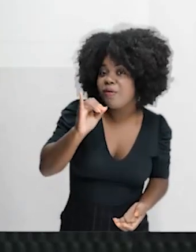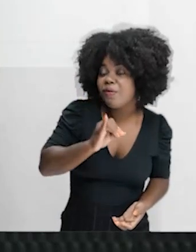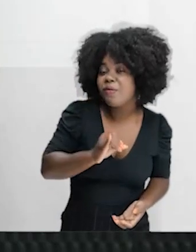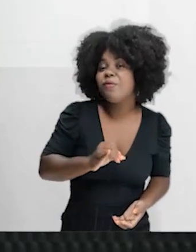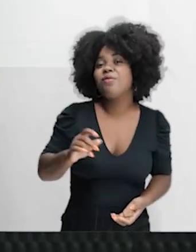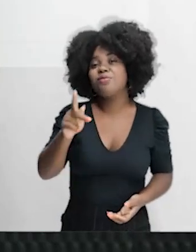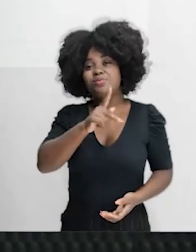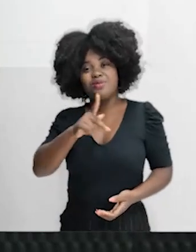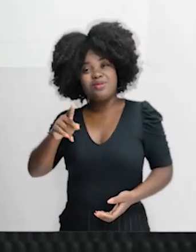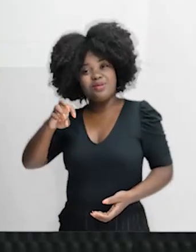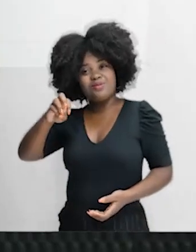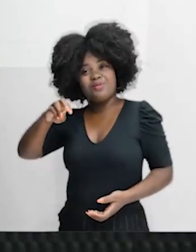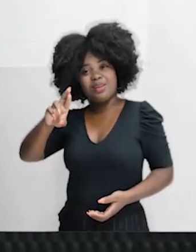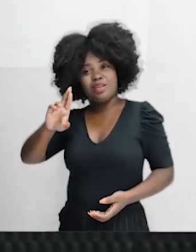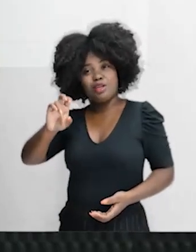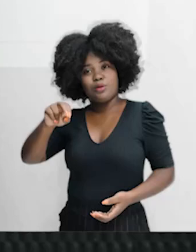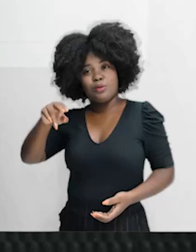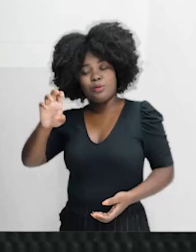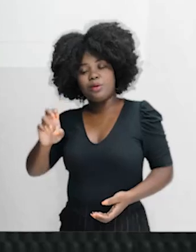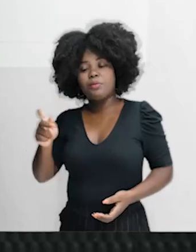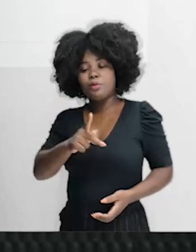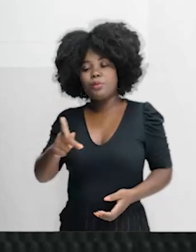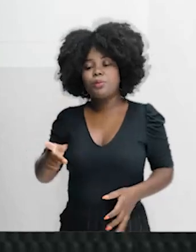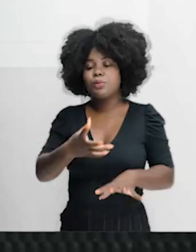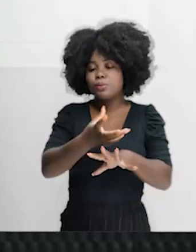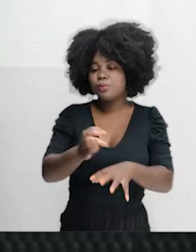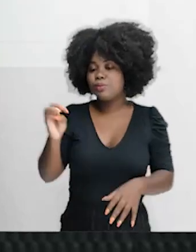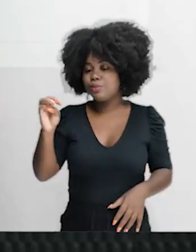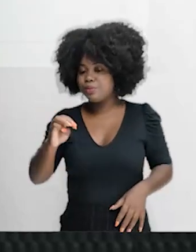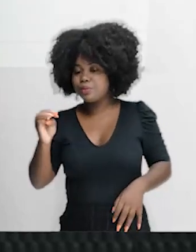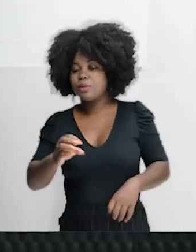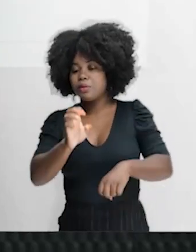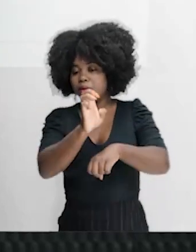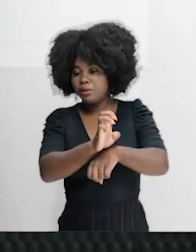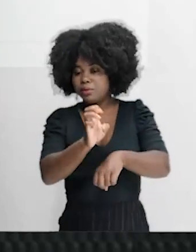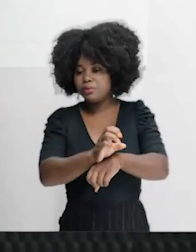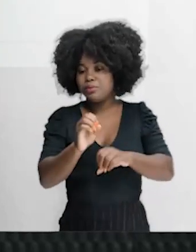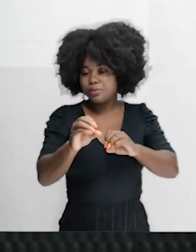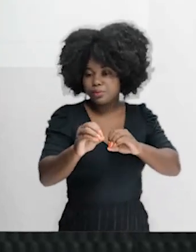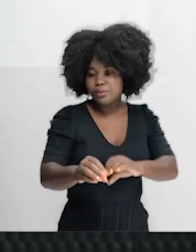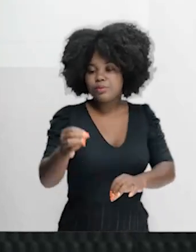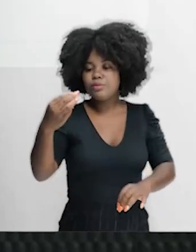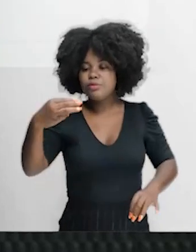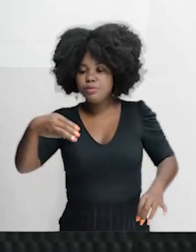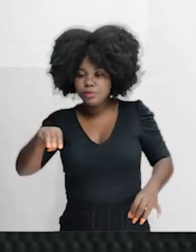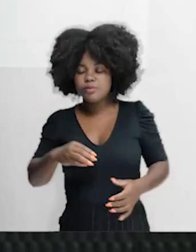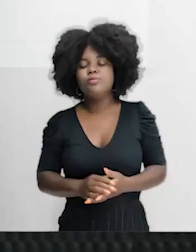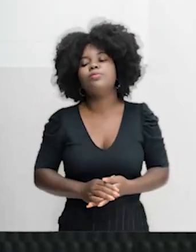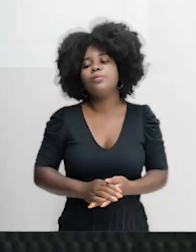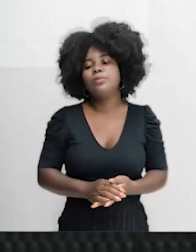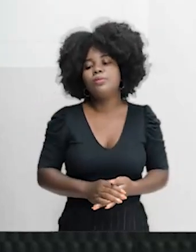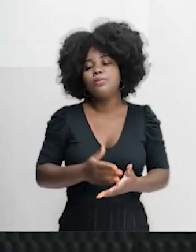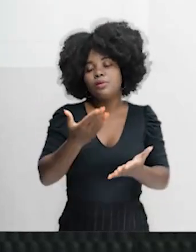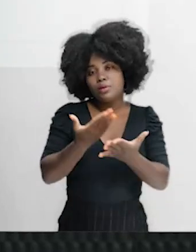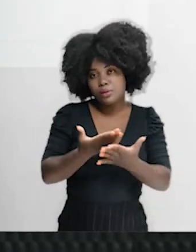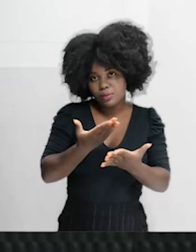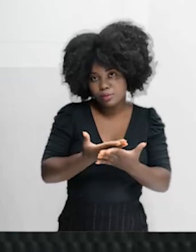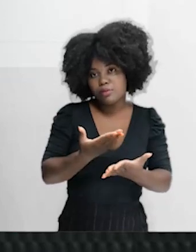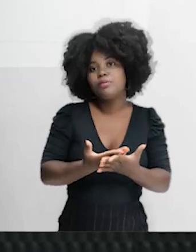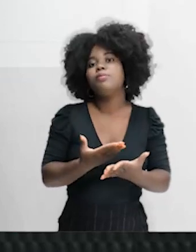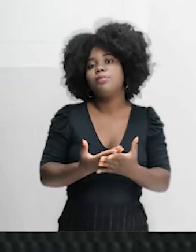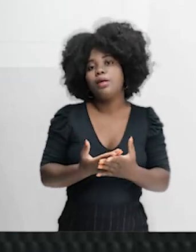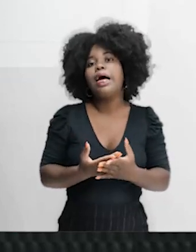pessoal, aqui é o professor Maroni Beckmann, professor de matemática da Rede Estadual de Ensino do Maranhão. Mais uma vez aqui com vocês na